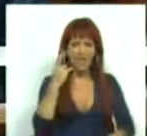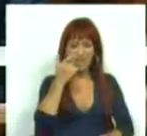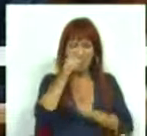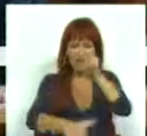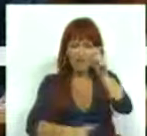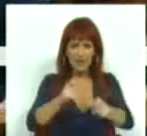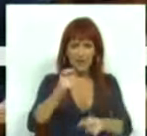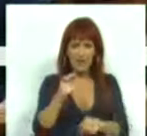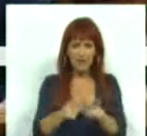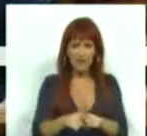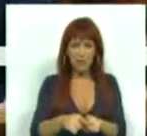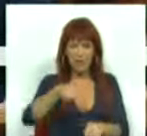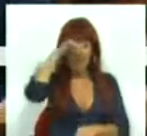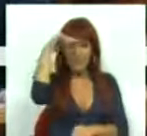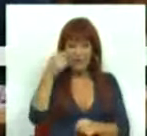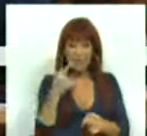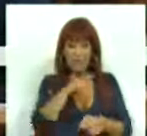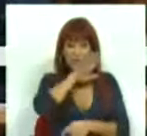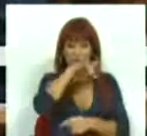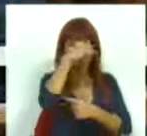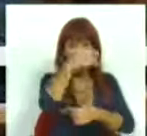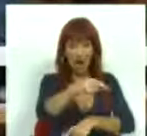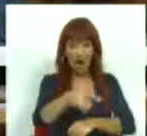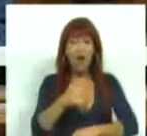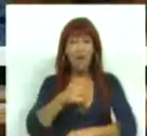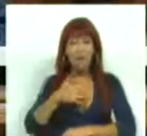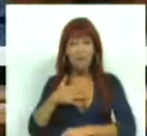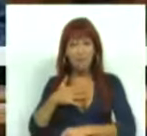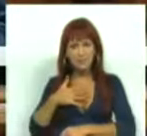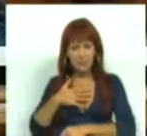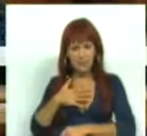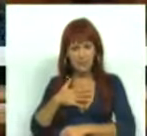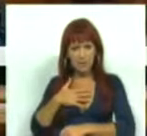das pessoas, as dificuldades das famílias e das empresas.